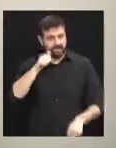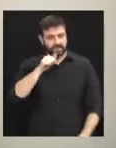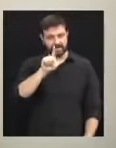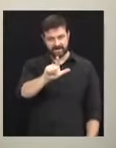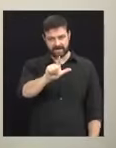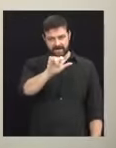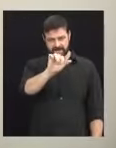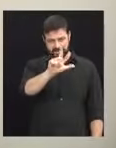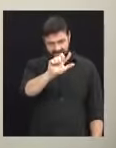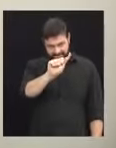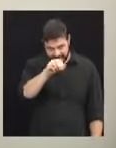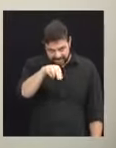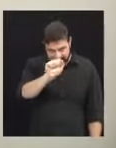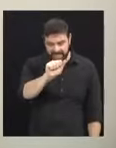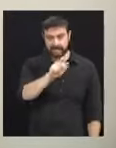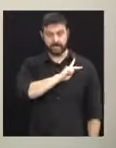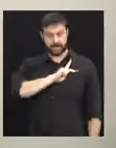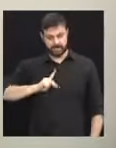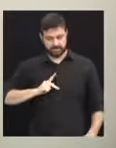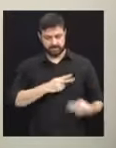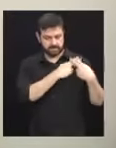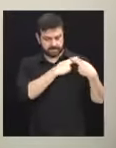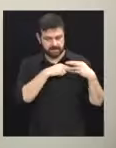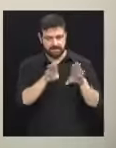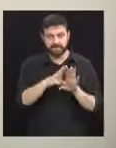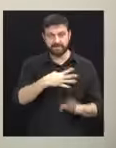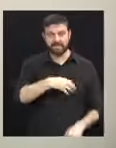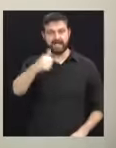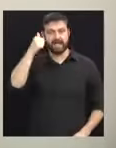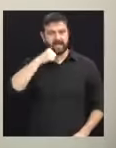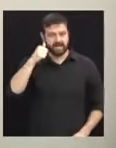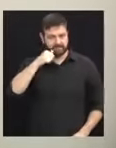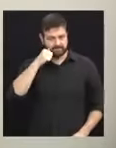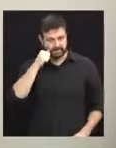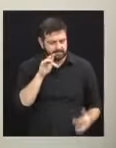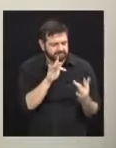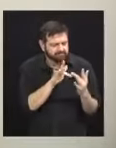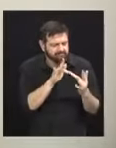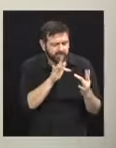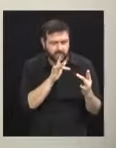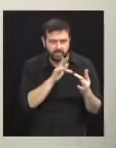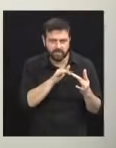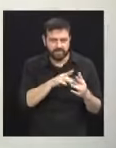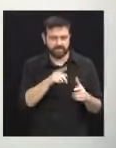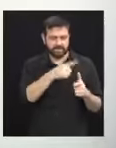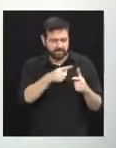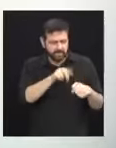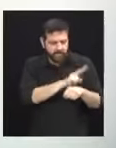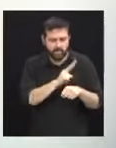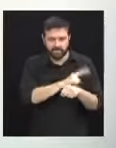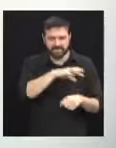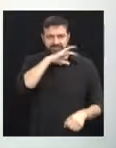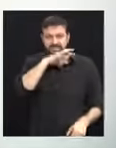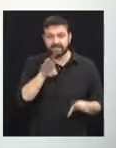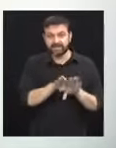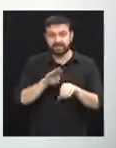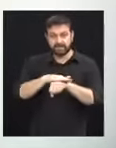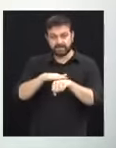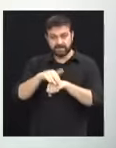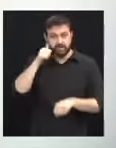Costa, que é a presidente da entidade, a filha dela também, Isabela, que pelo jeito é muito envolvida aí na causa. E também a gente vai conversar hoje com a